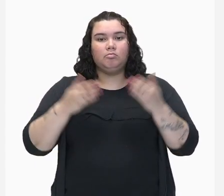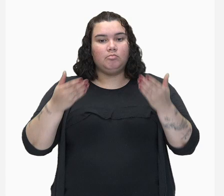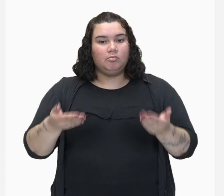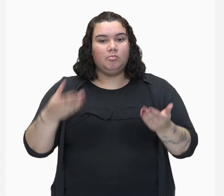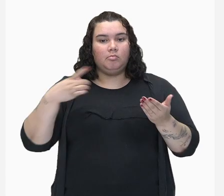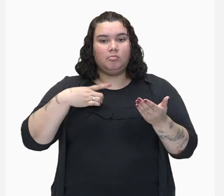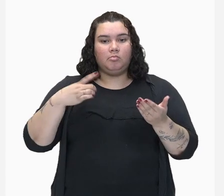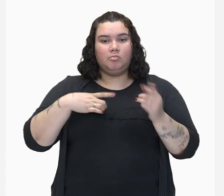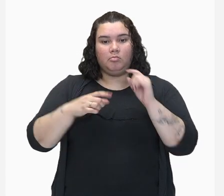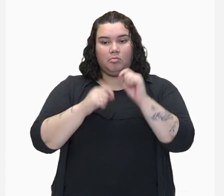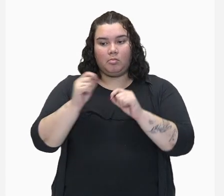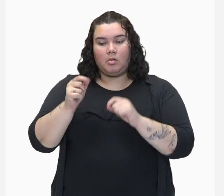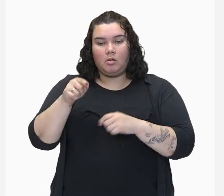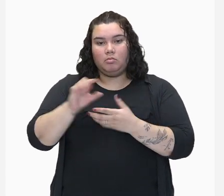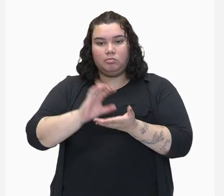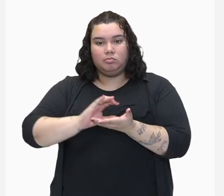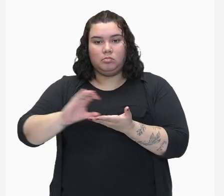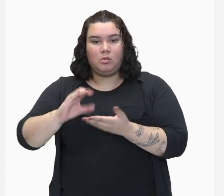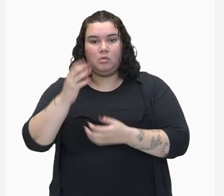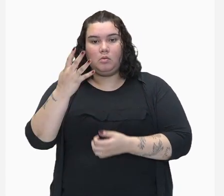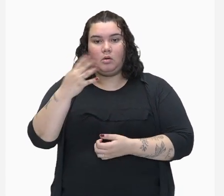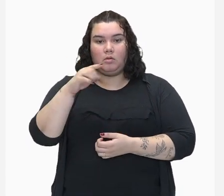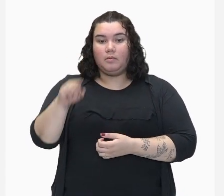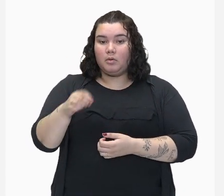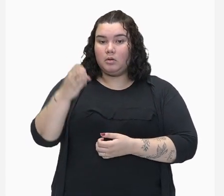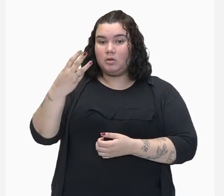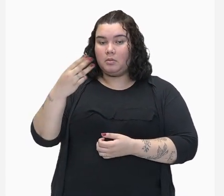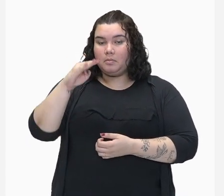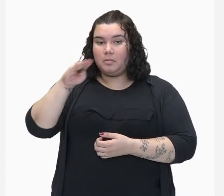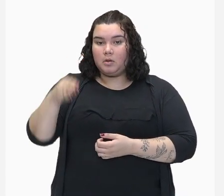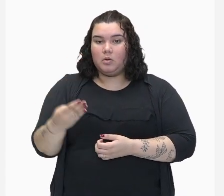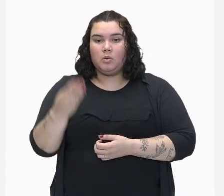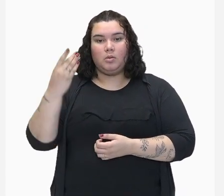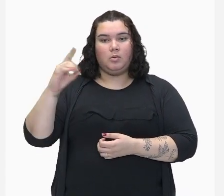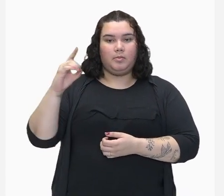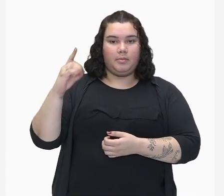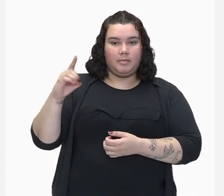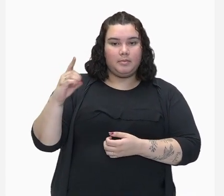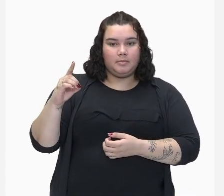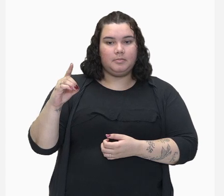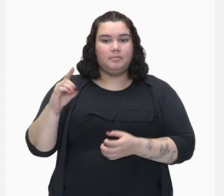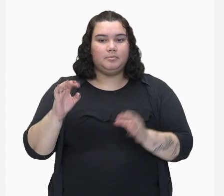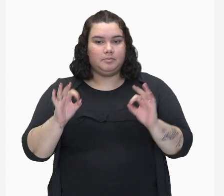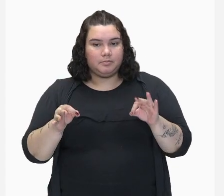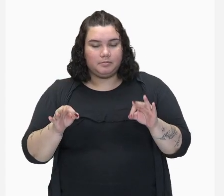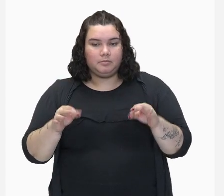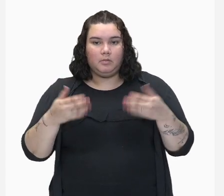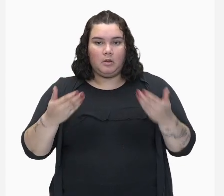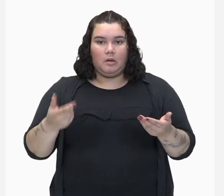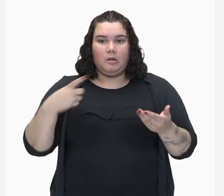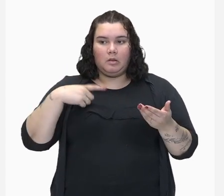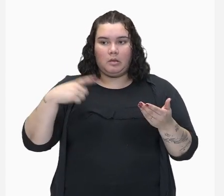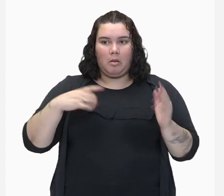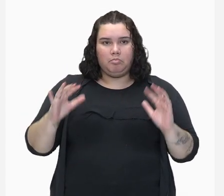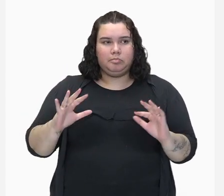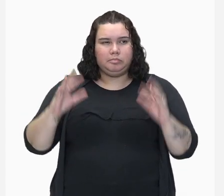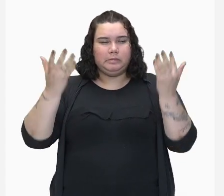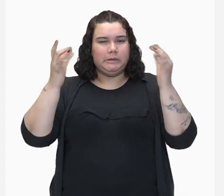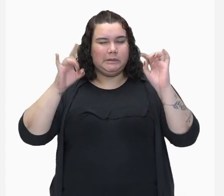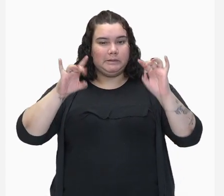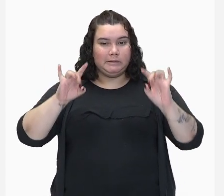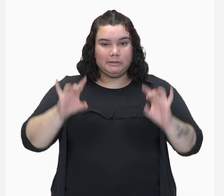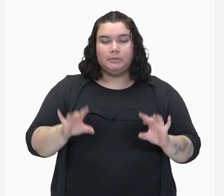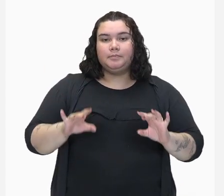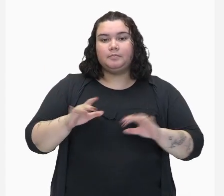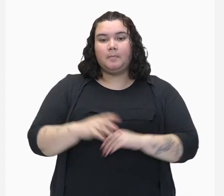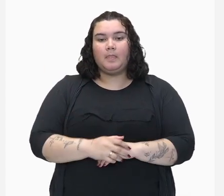apenas 4,3 bilhões de dólares. E mesmo assim foi um evento muito bem feito. Na África